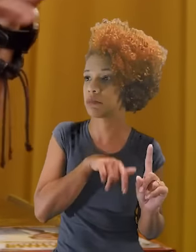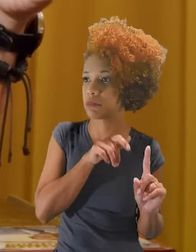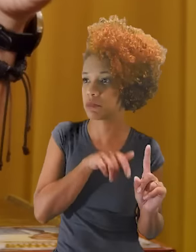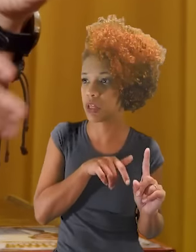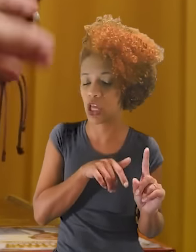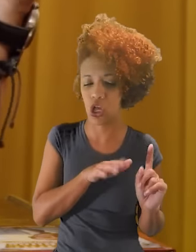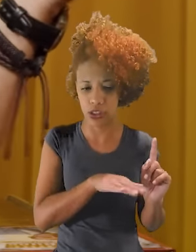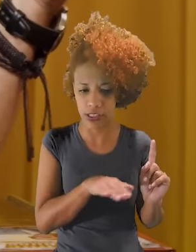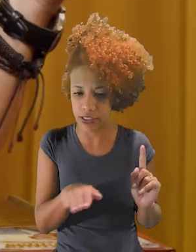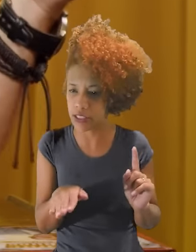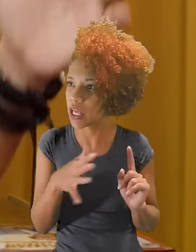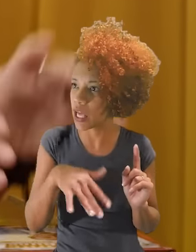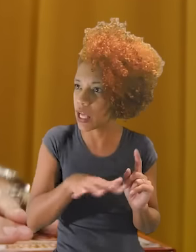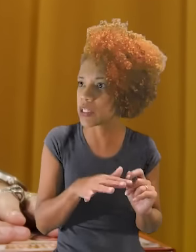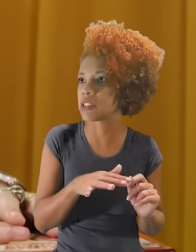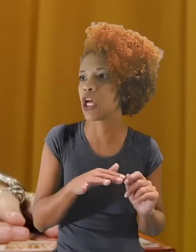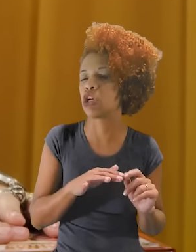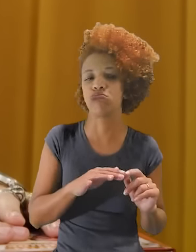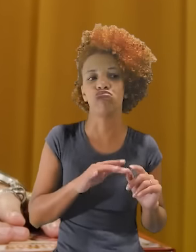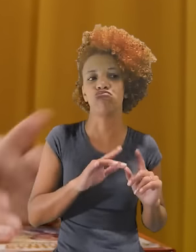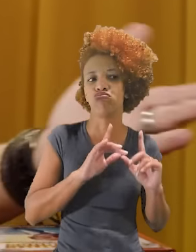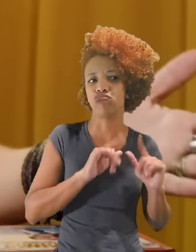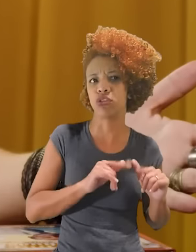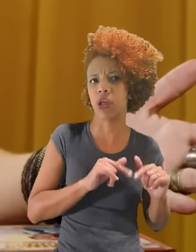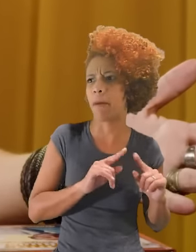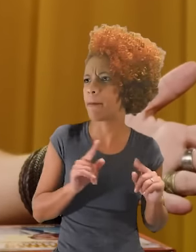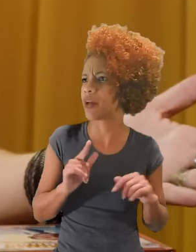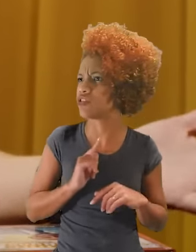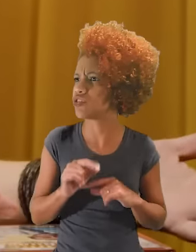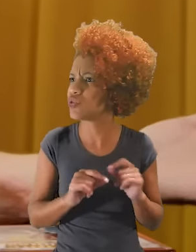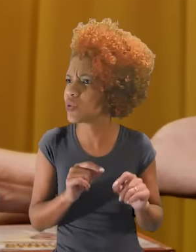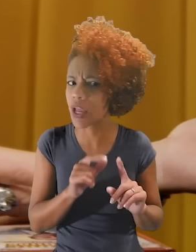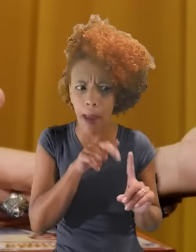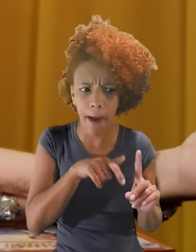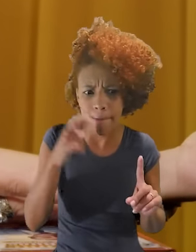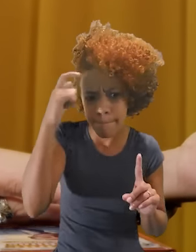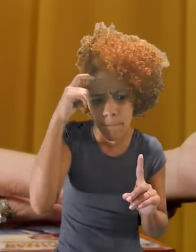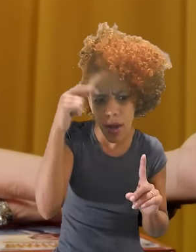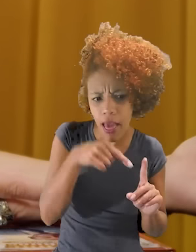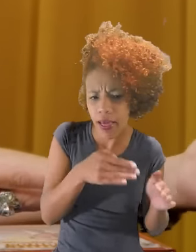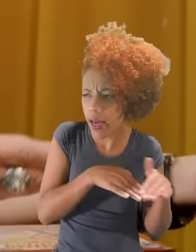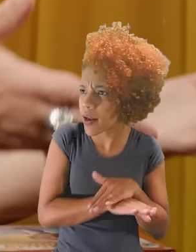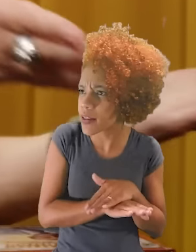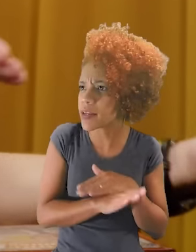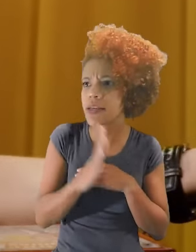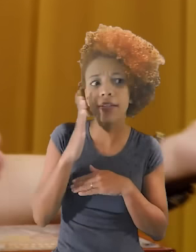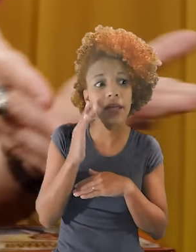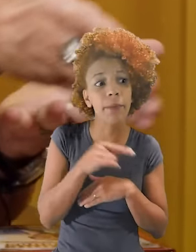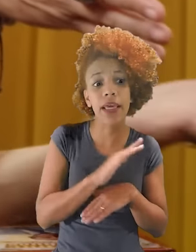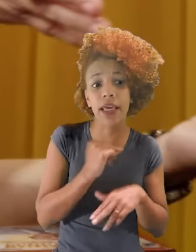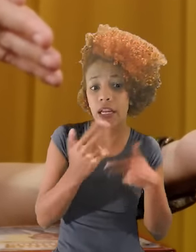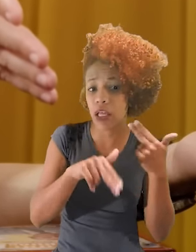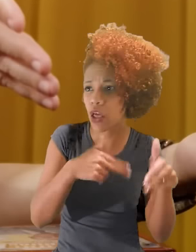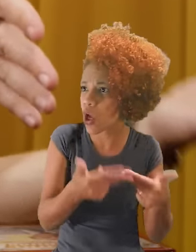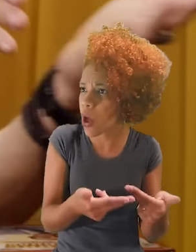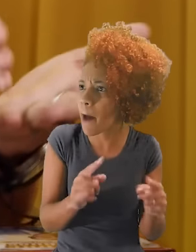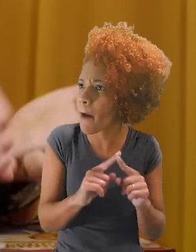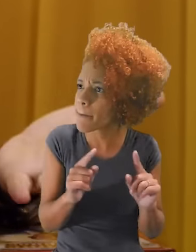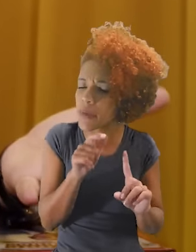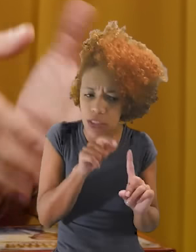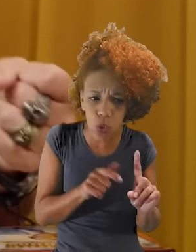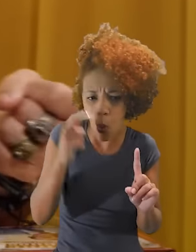meio das crianças, tal, enfim, dos judeus ali. Isso, aí você fala, cara, tinha boneco do Mickey ali, bicho. O cara sabendo que ia morrer, que os caras iam matar o filho do cara